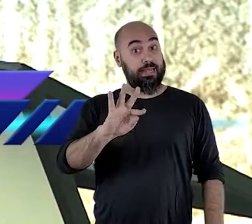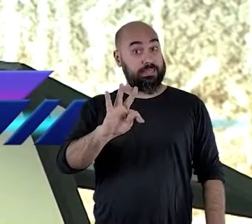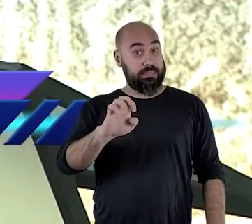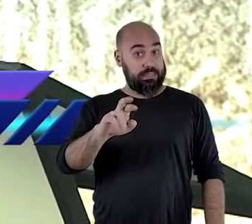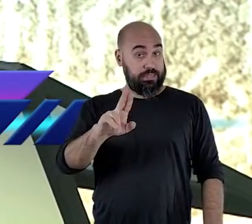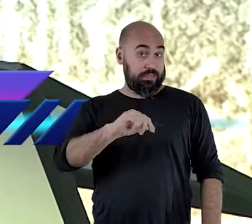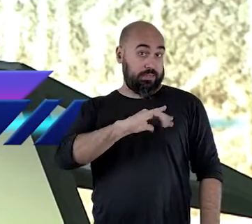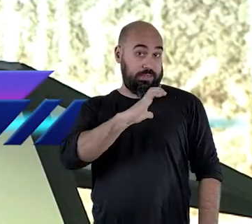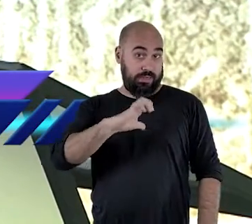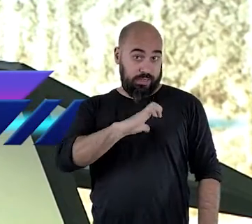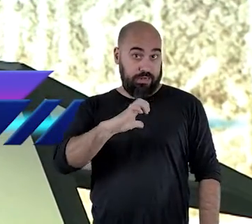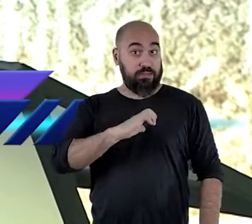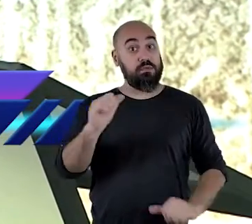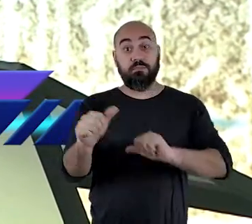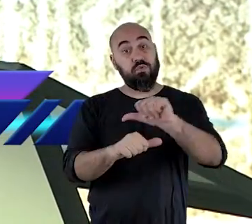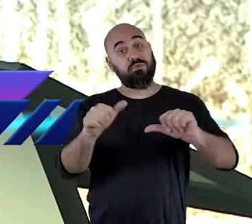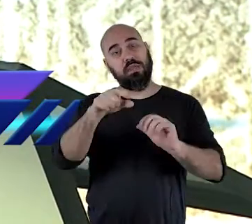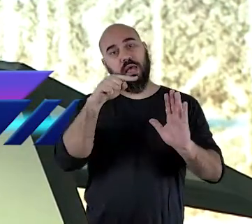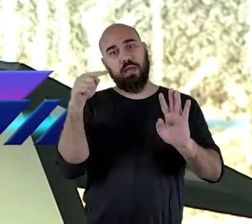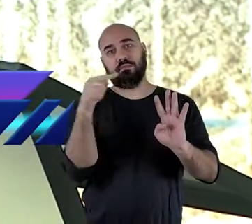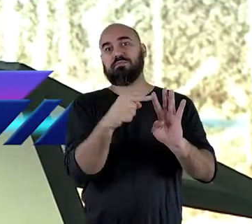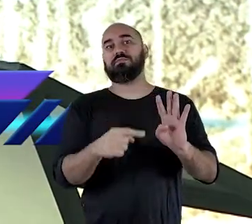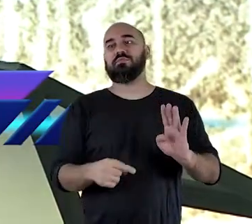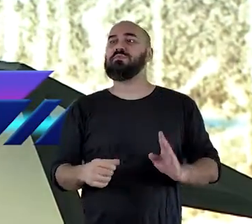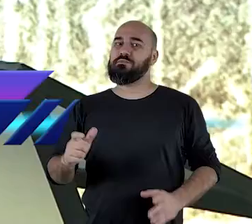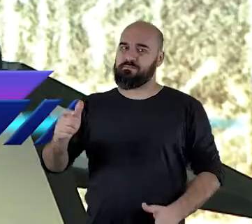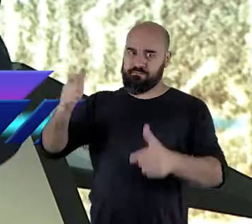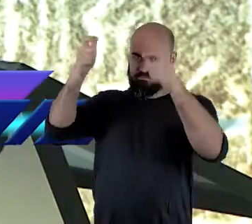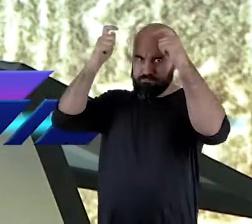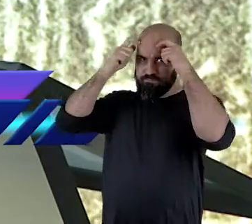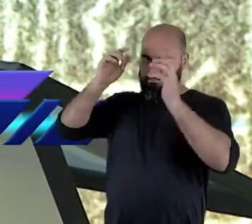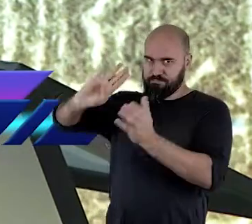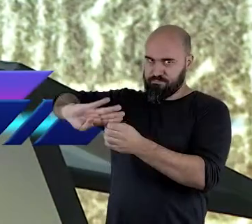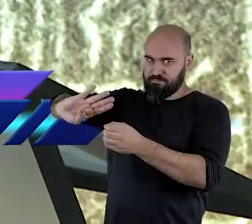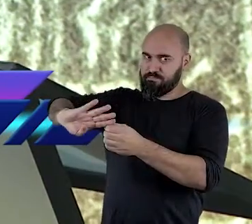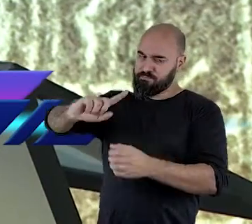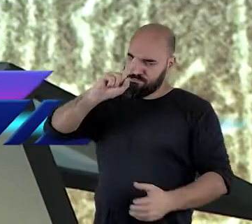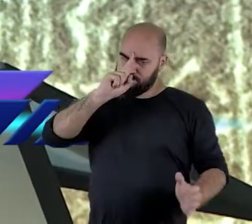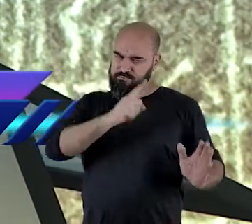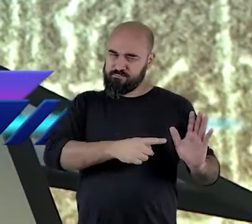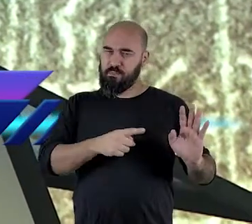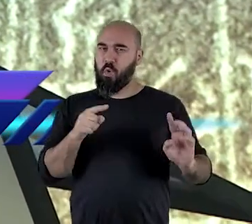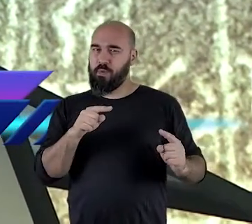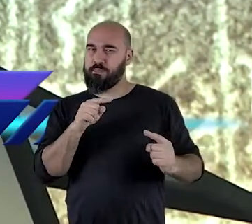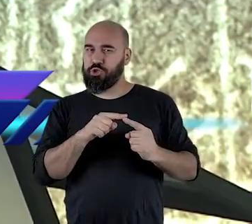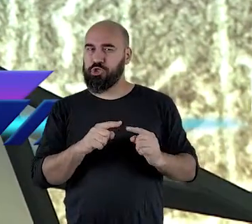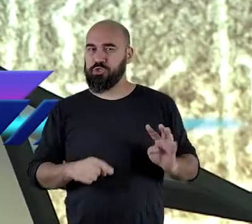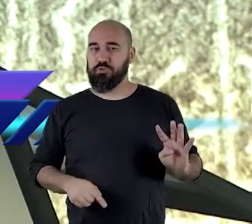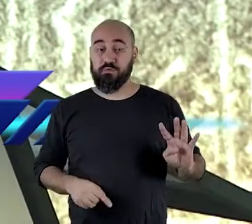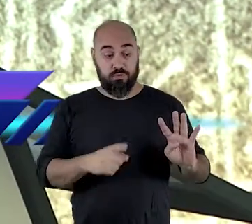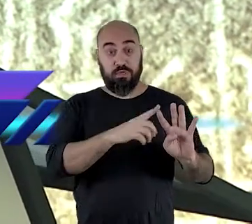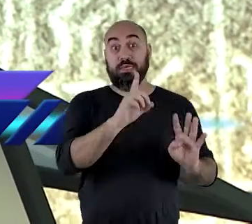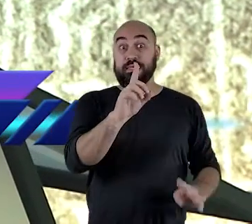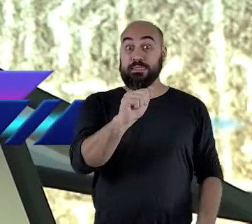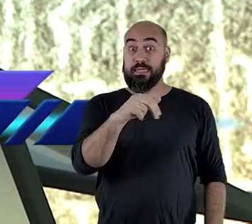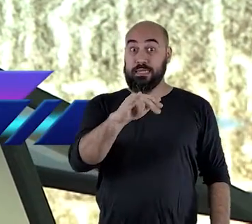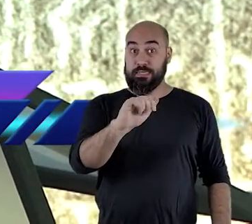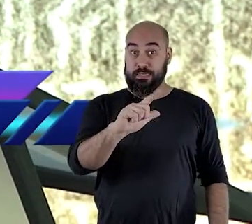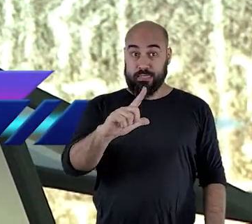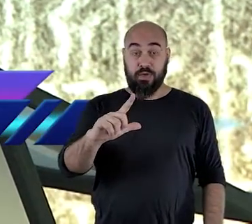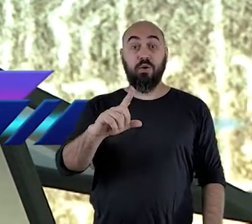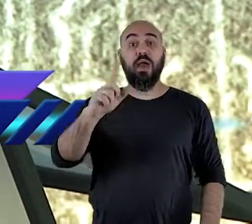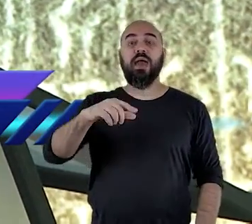objetivo. Daniel significa Deus é meu juiz. E essa ideia não era algo que o rei